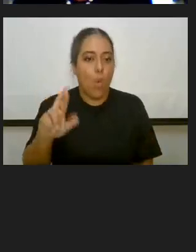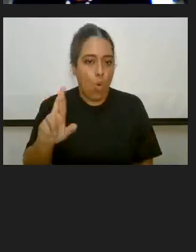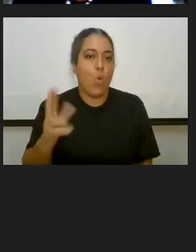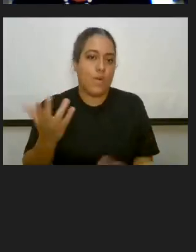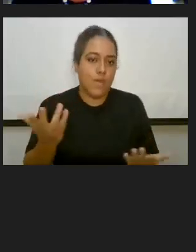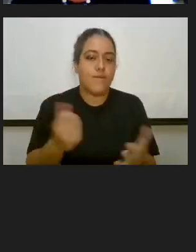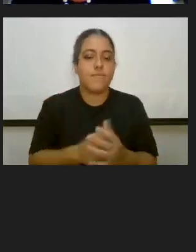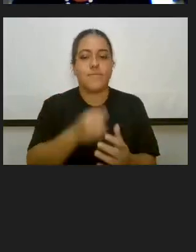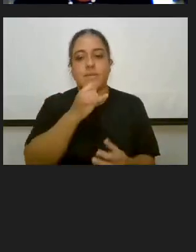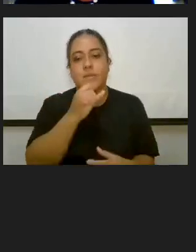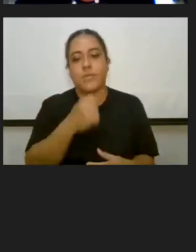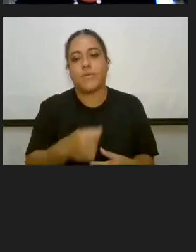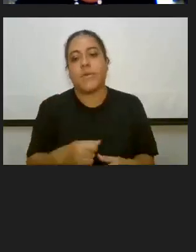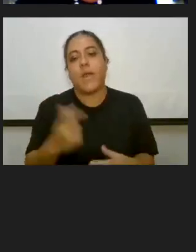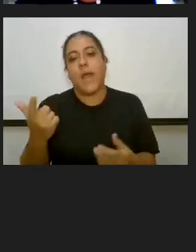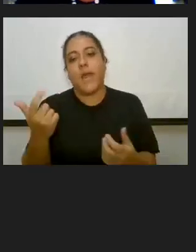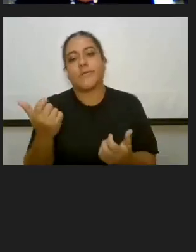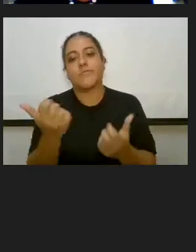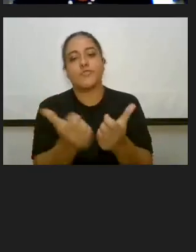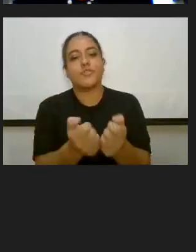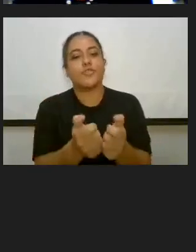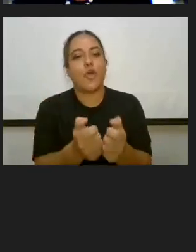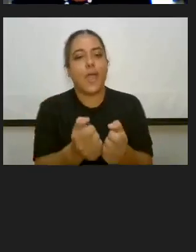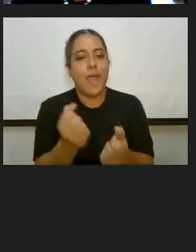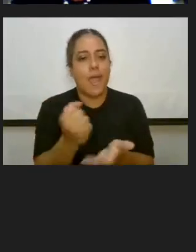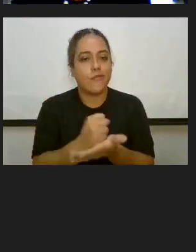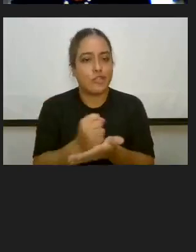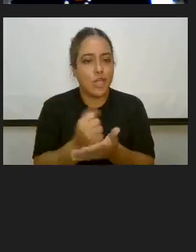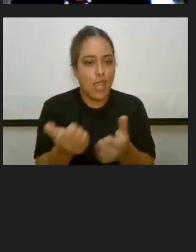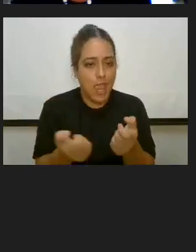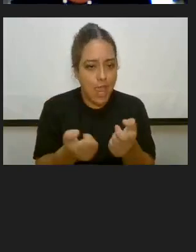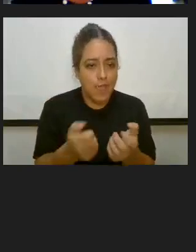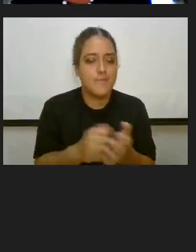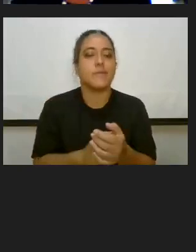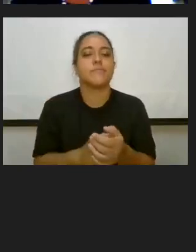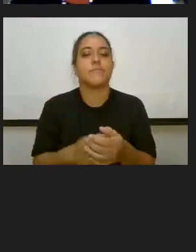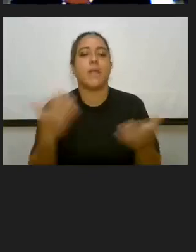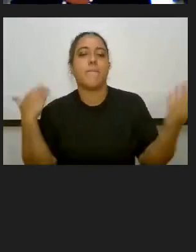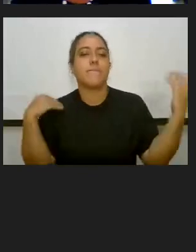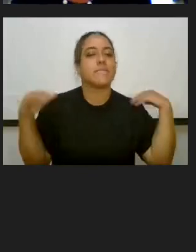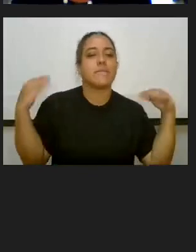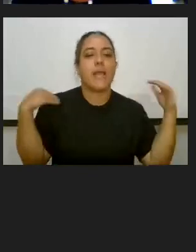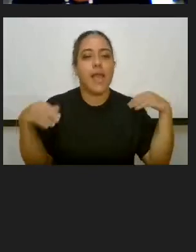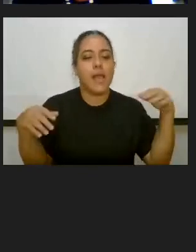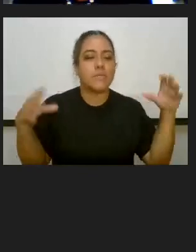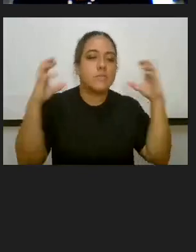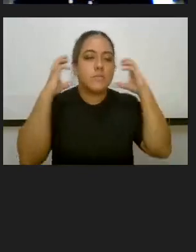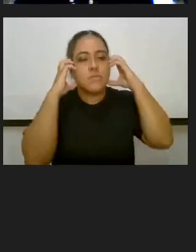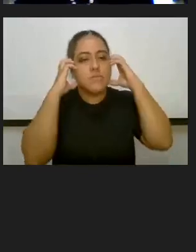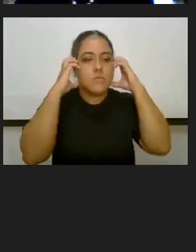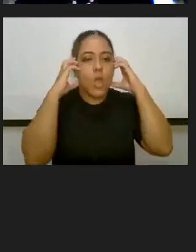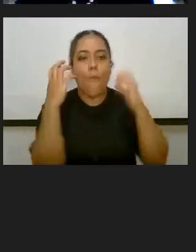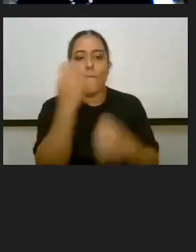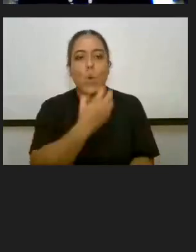ouvir videogame, jogar videogame, ouvir música, passear e aqui, ó, praticar atividades físicas e